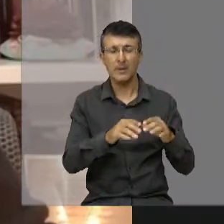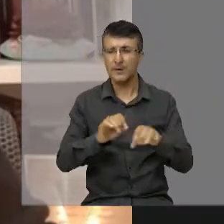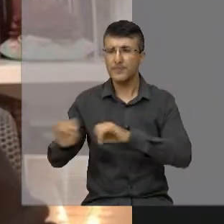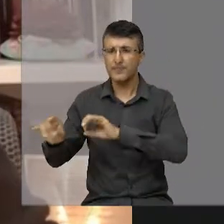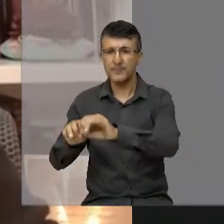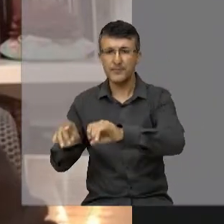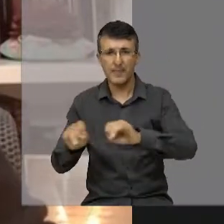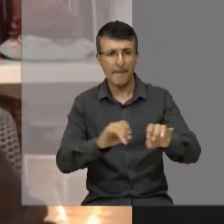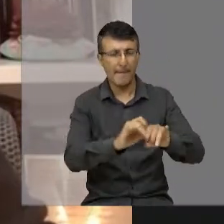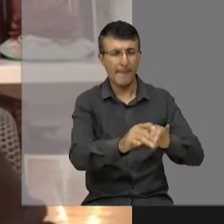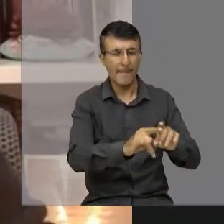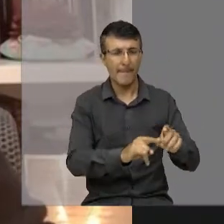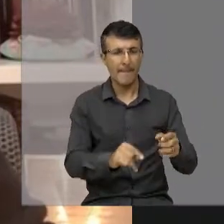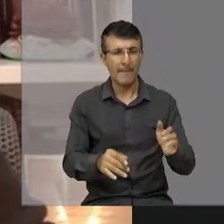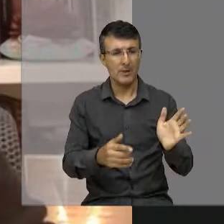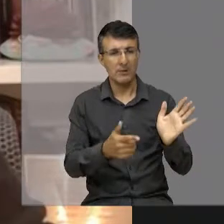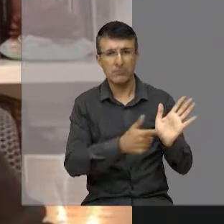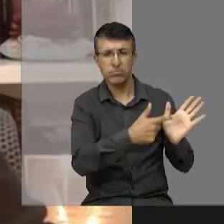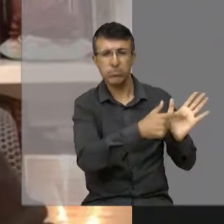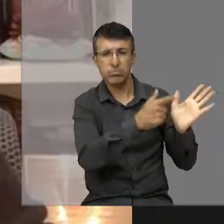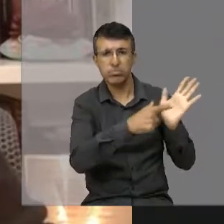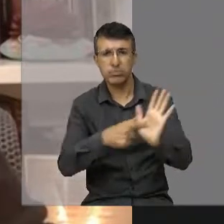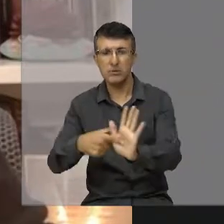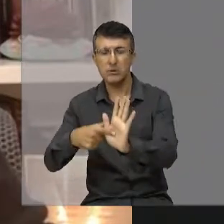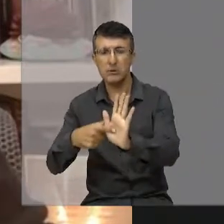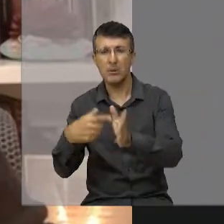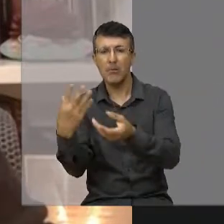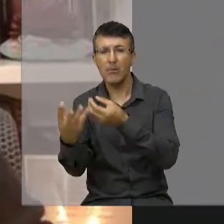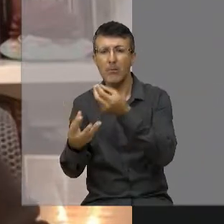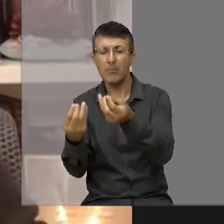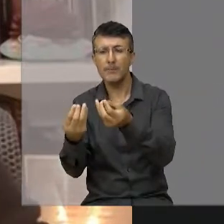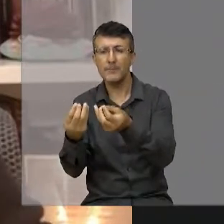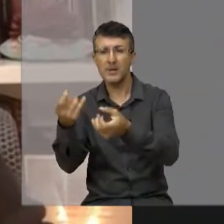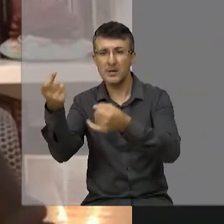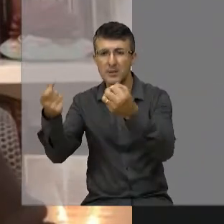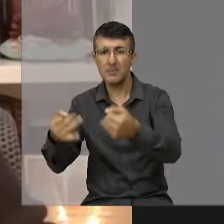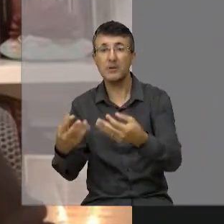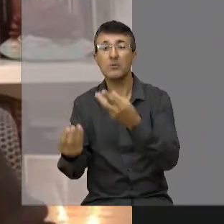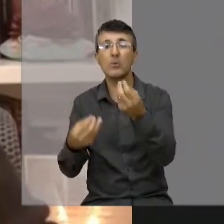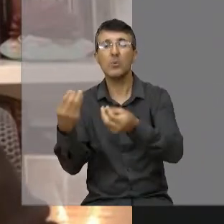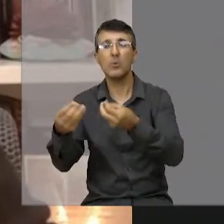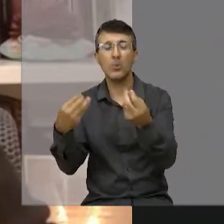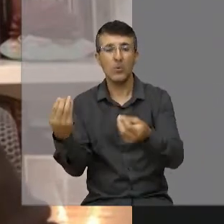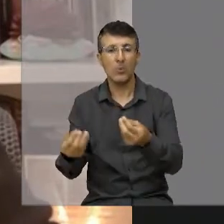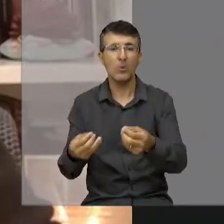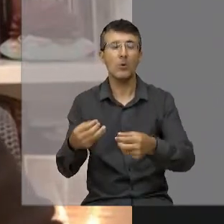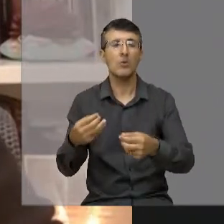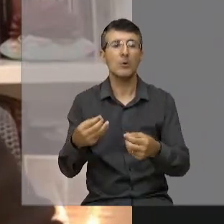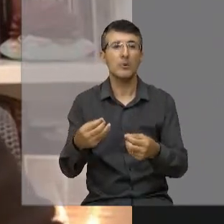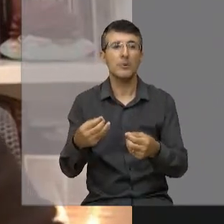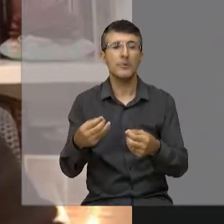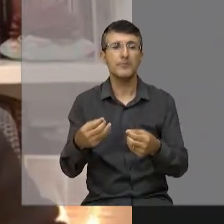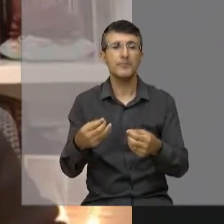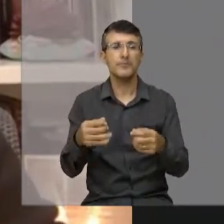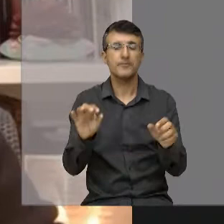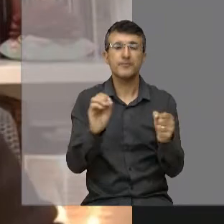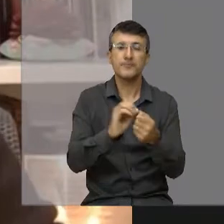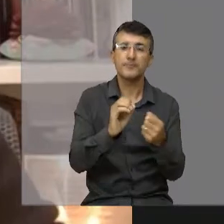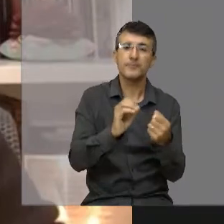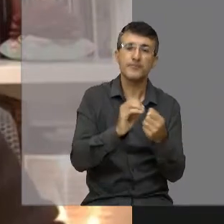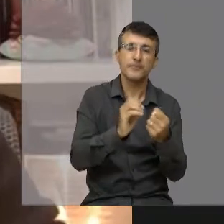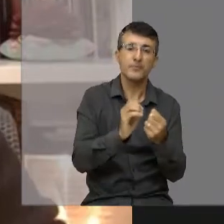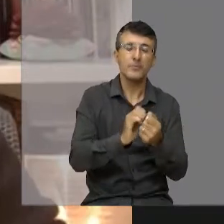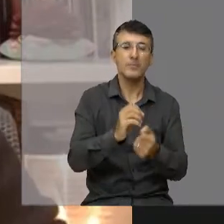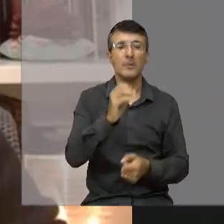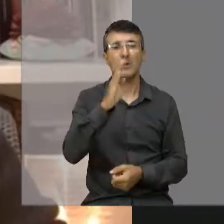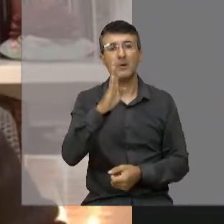de orientação sobre o tratamento desses casos em todas as instituições do Estado. E a gente precisa disso porque a